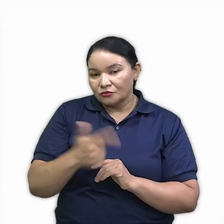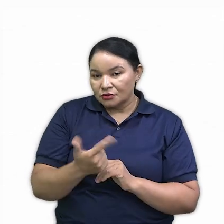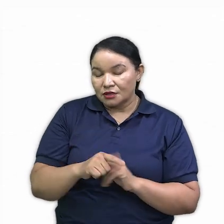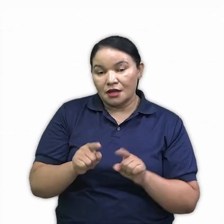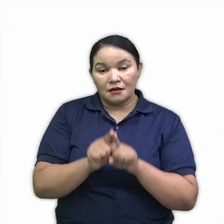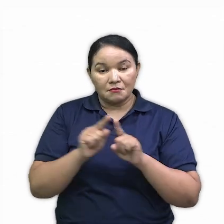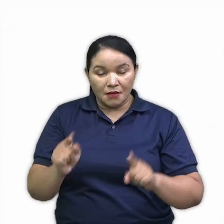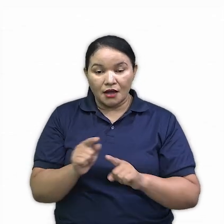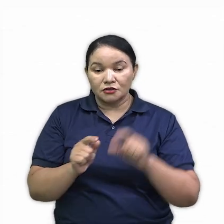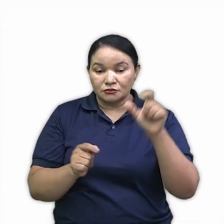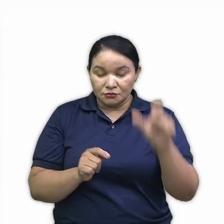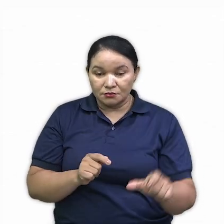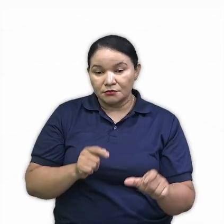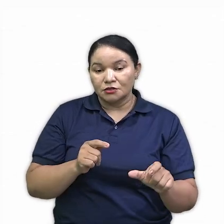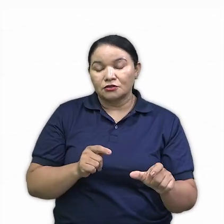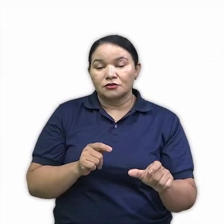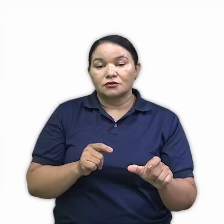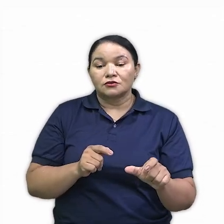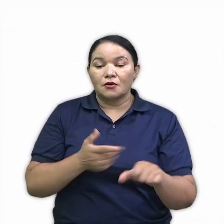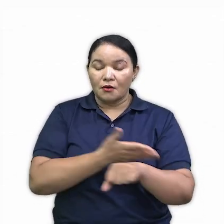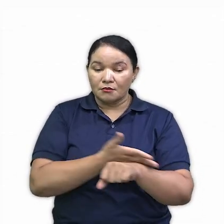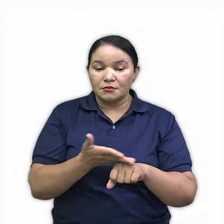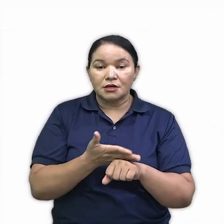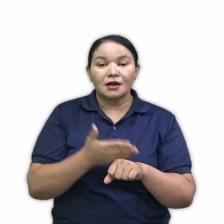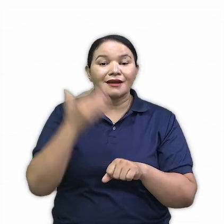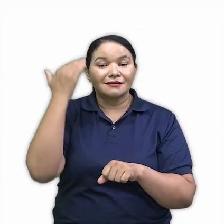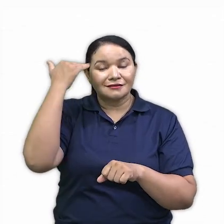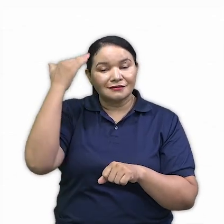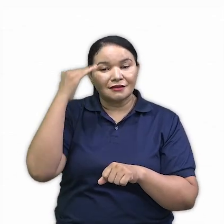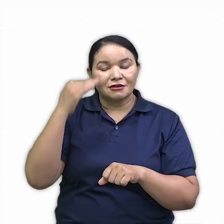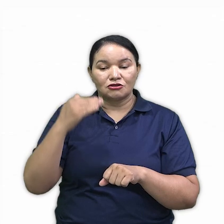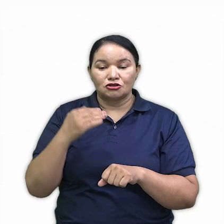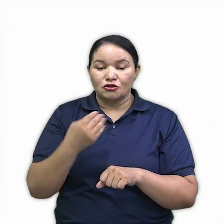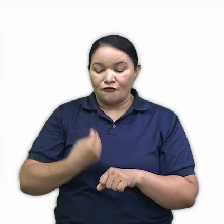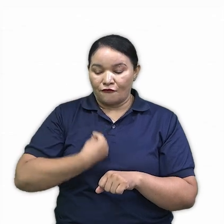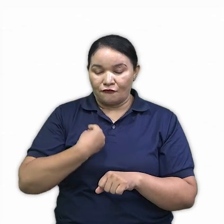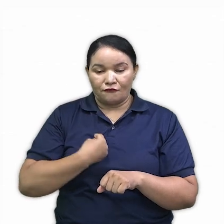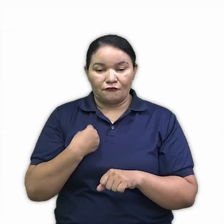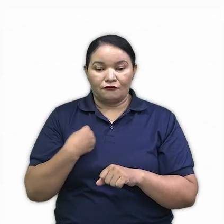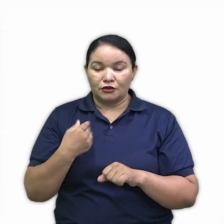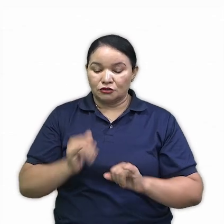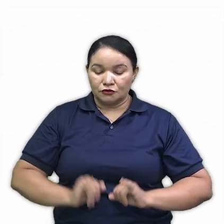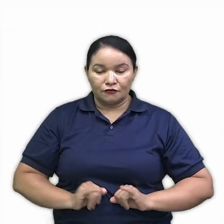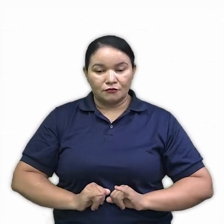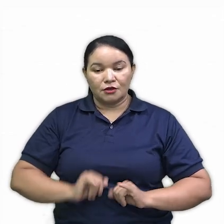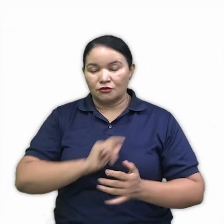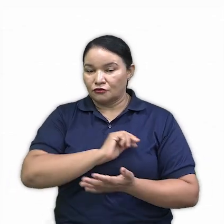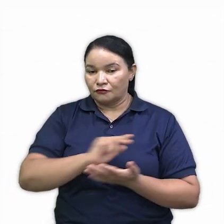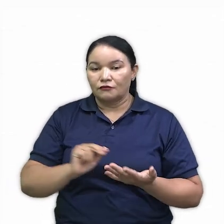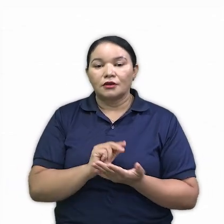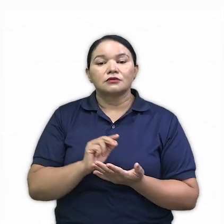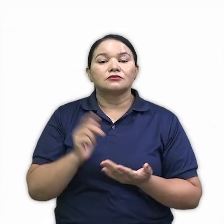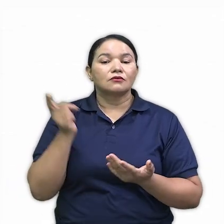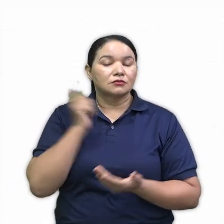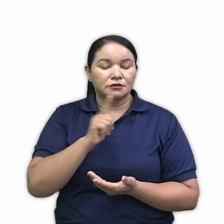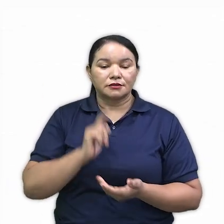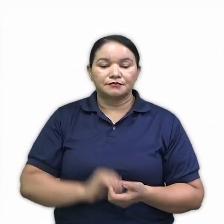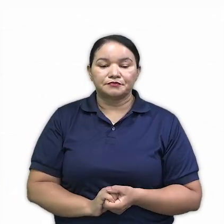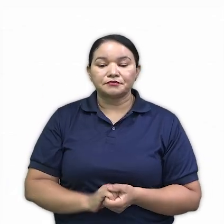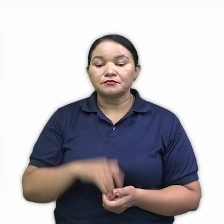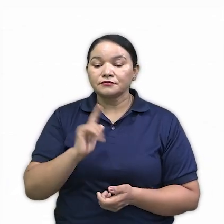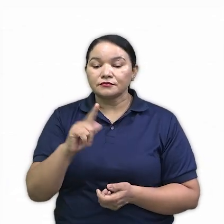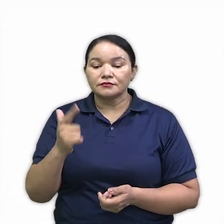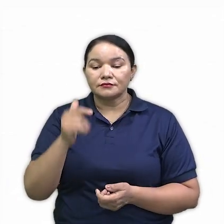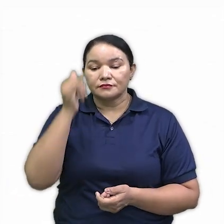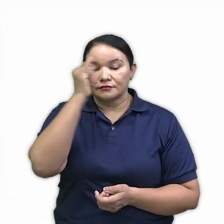ele pode começar a entender a nossa vida, nosso sofrimento, né? Outra coisa, vamos lá.